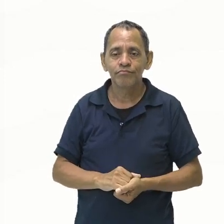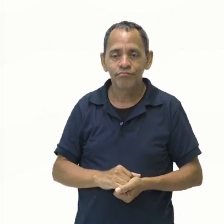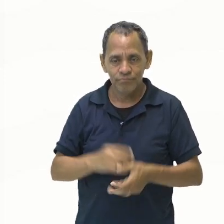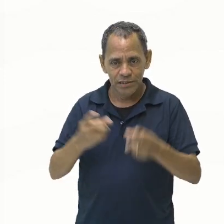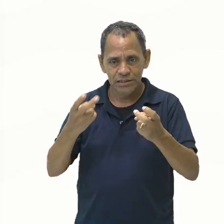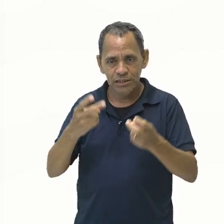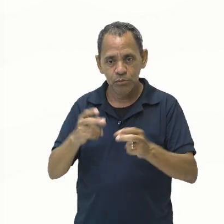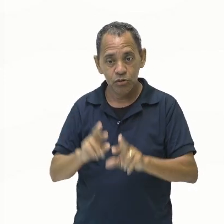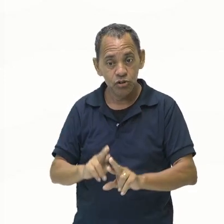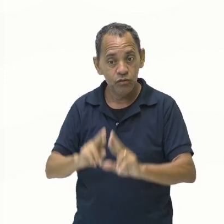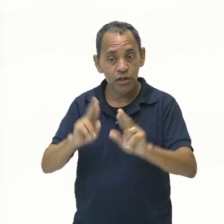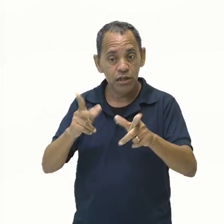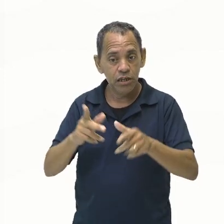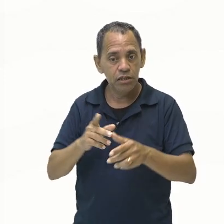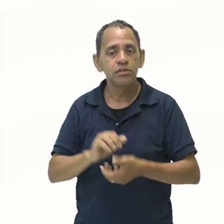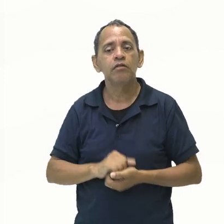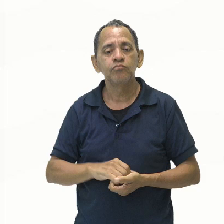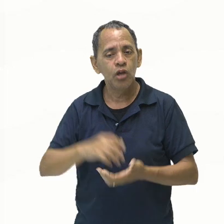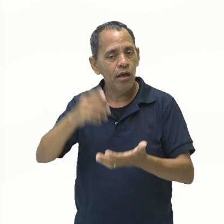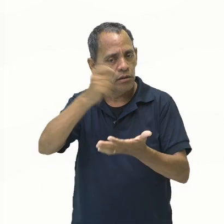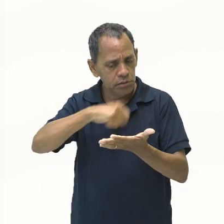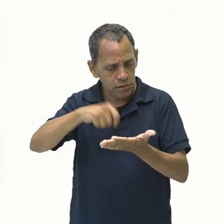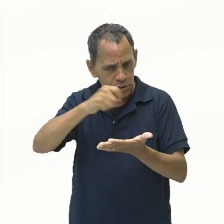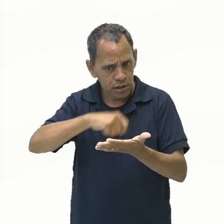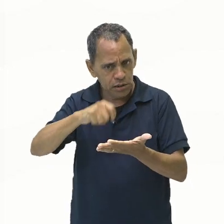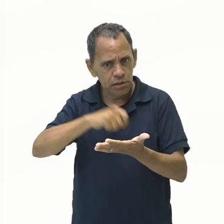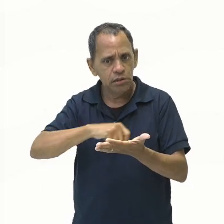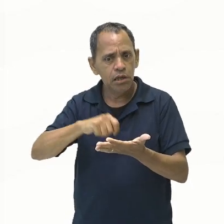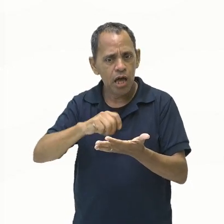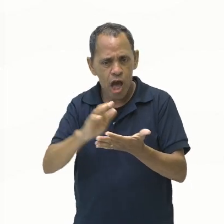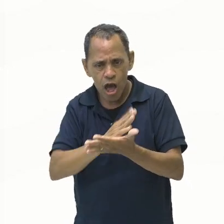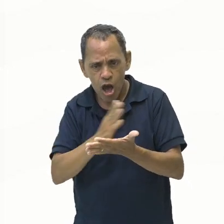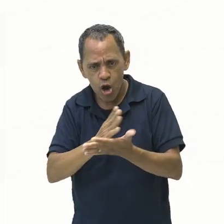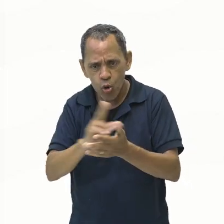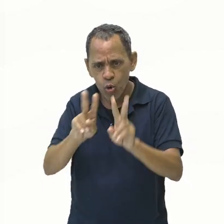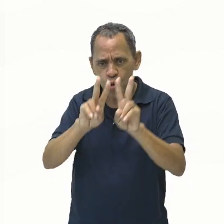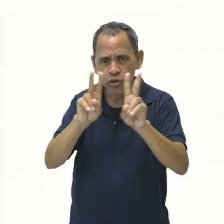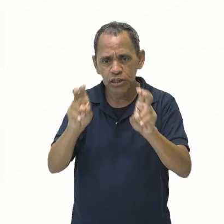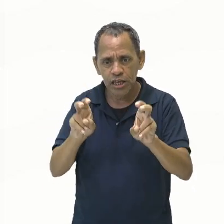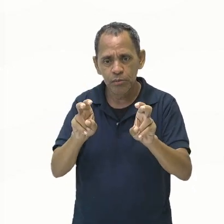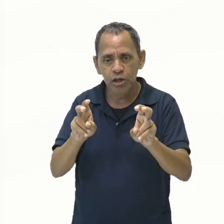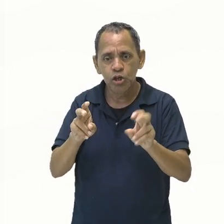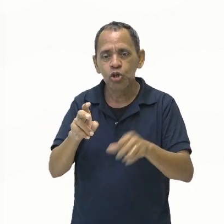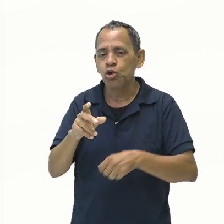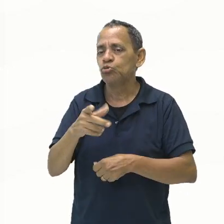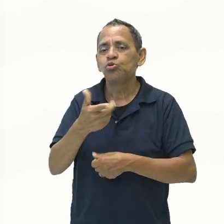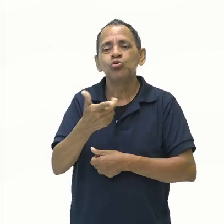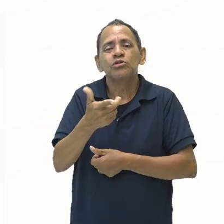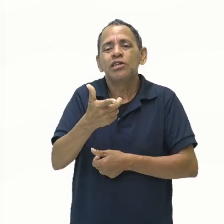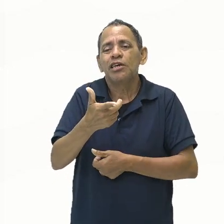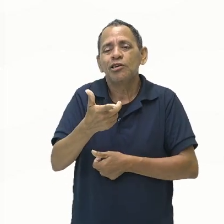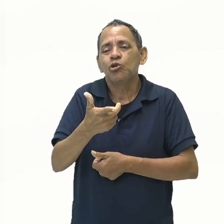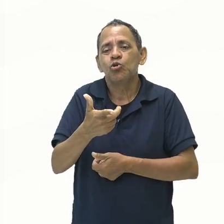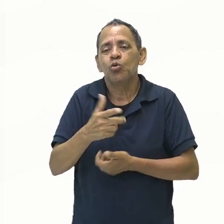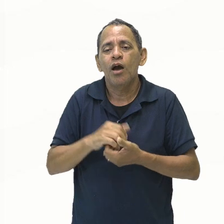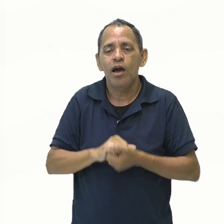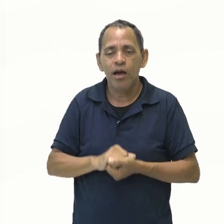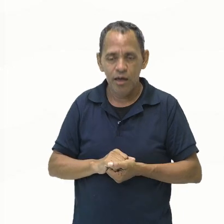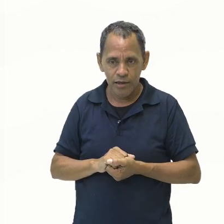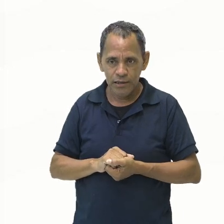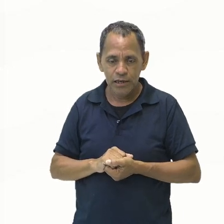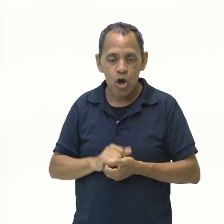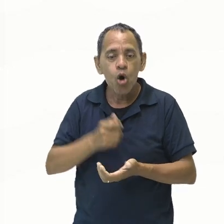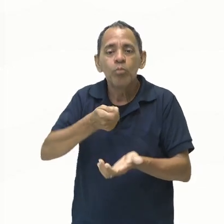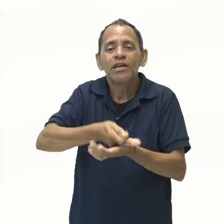diferença. Dissertar, né, sobre algum tema, eu não tenho a intenção de convencer. Sem